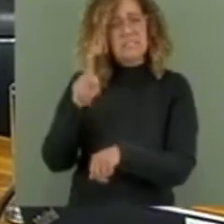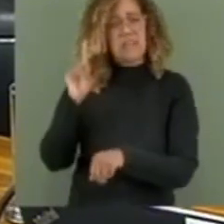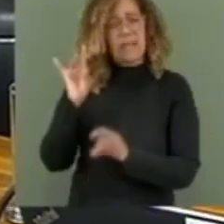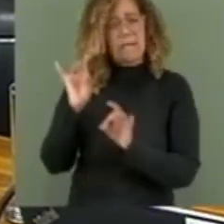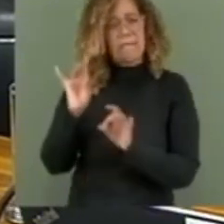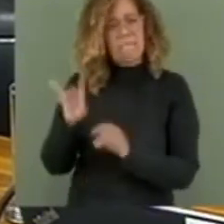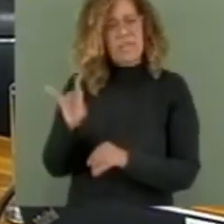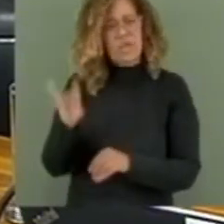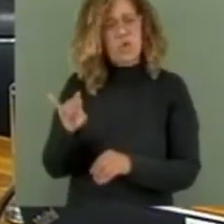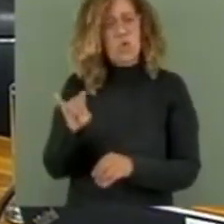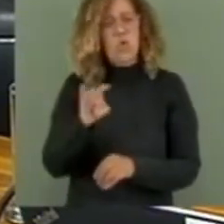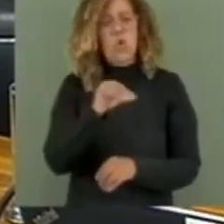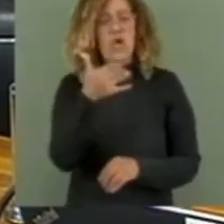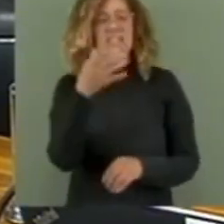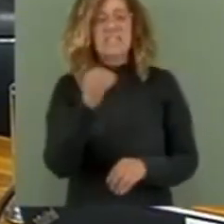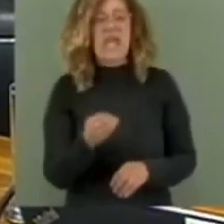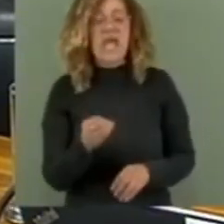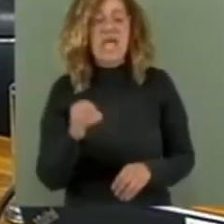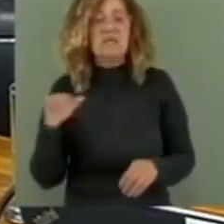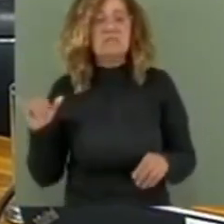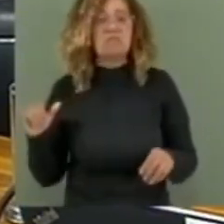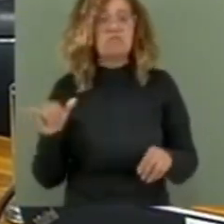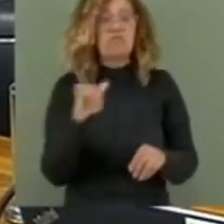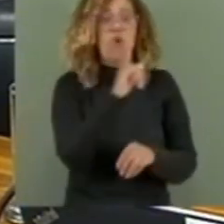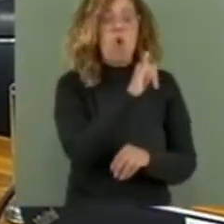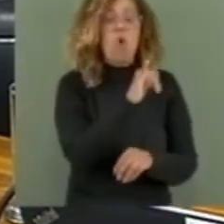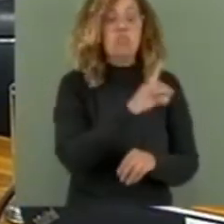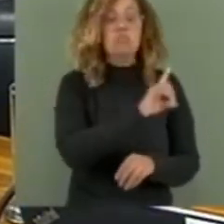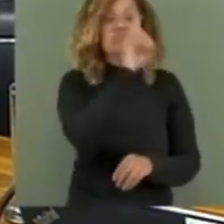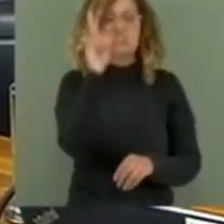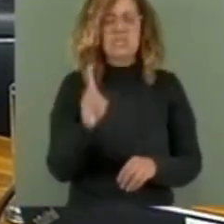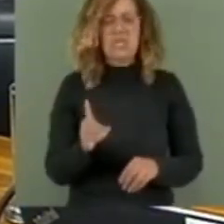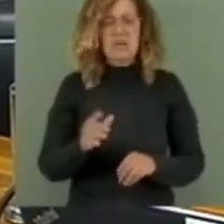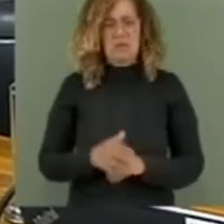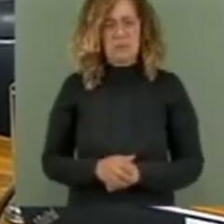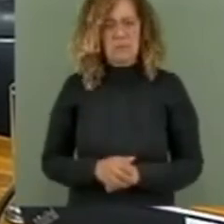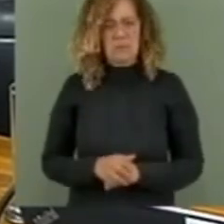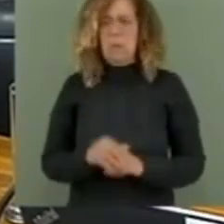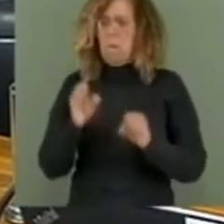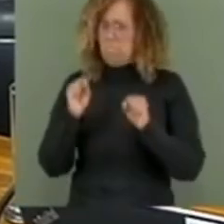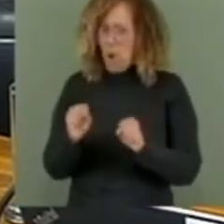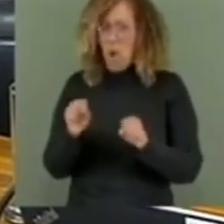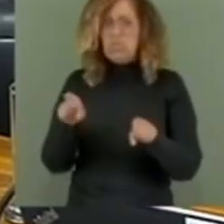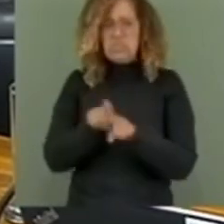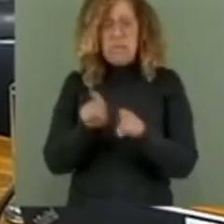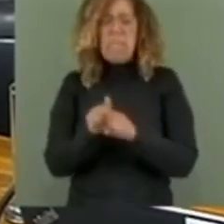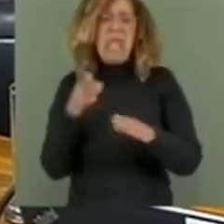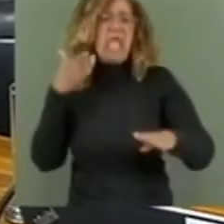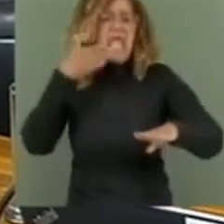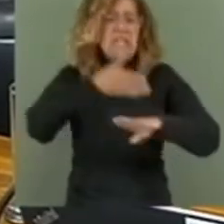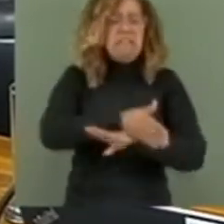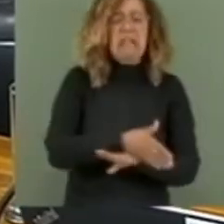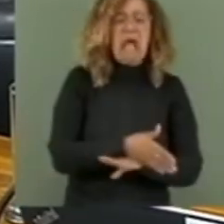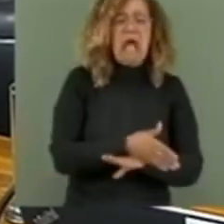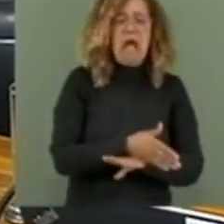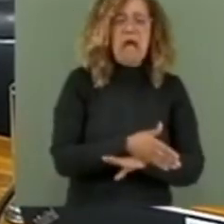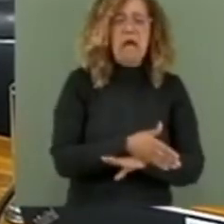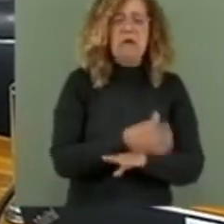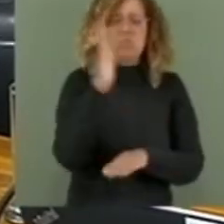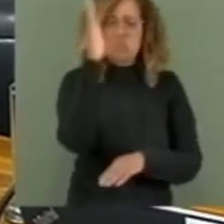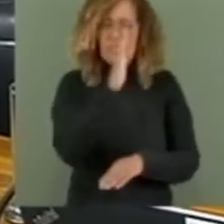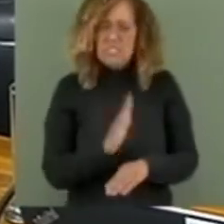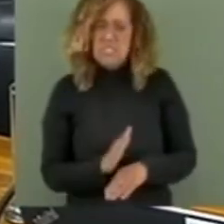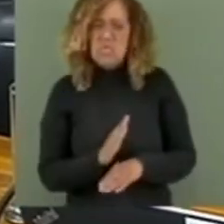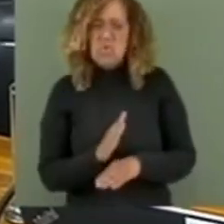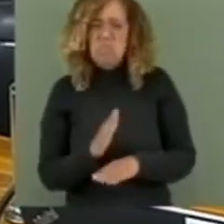lá 10 voos por dia por que que um voo dois voos desses não pode passar dentro do Brasil fazer uma escala em Rio Branco uma escala em Porto Velho e